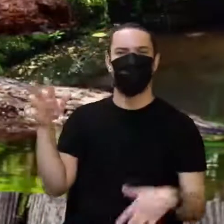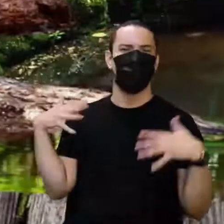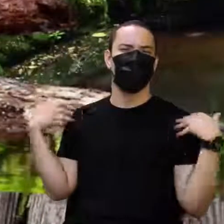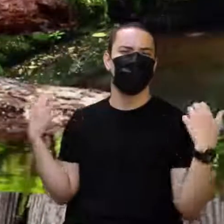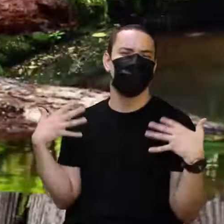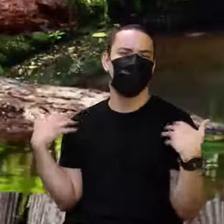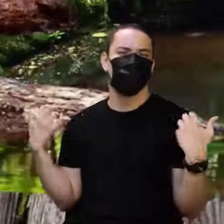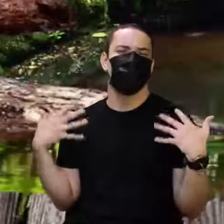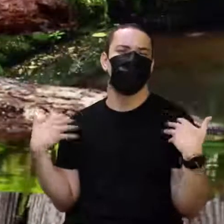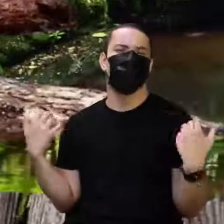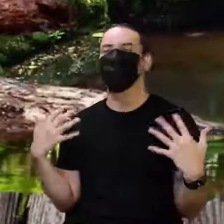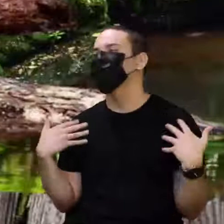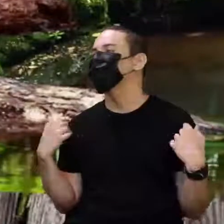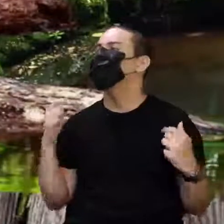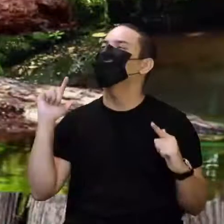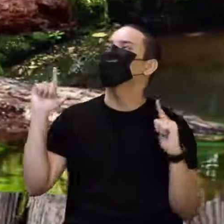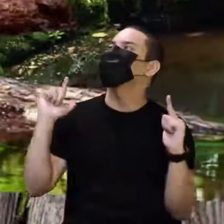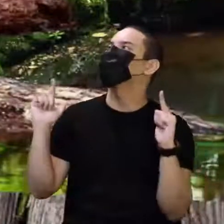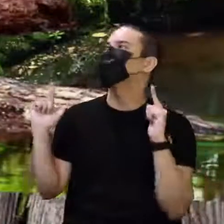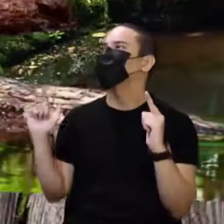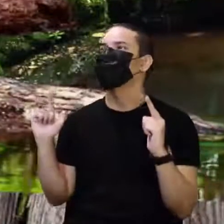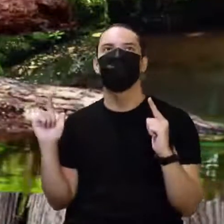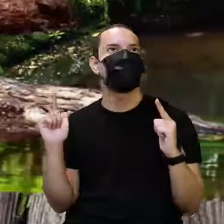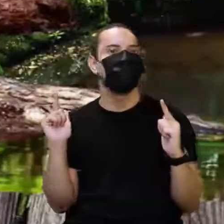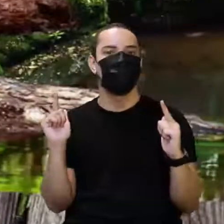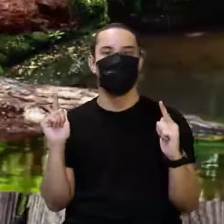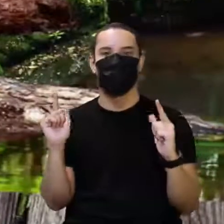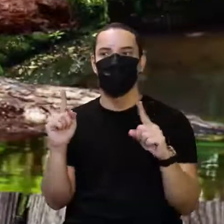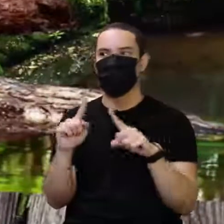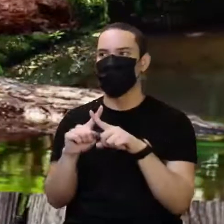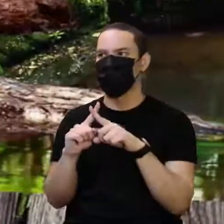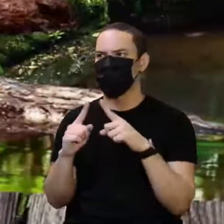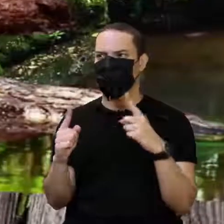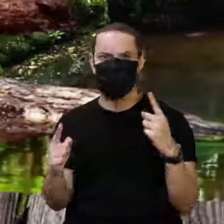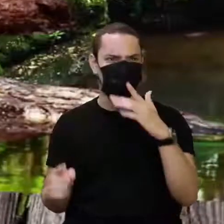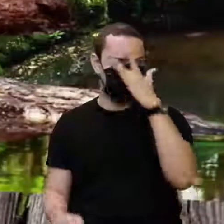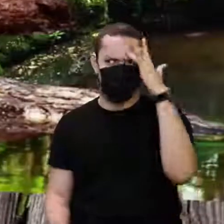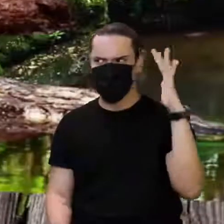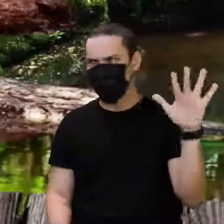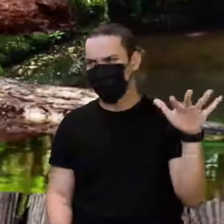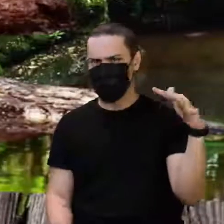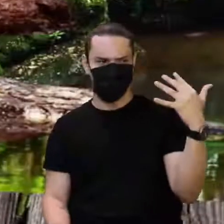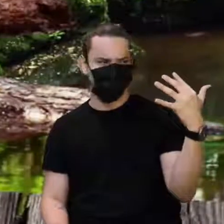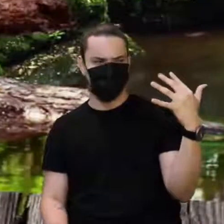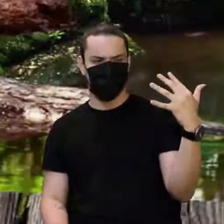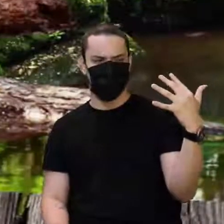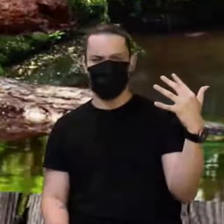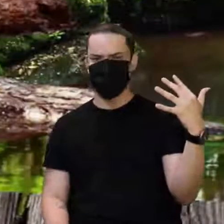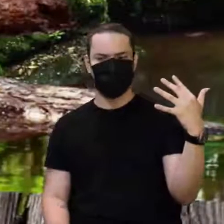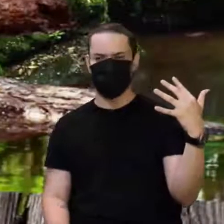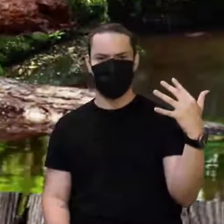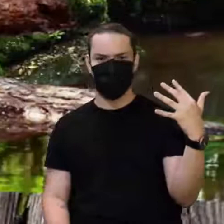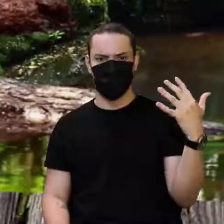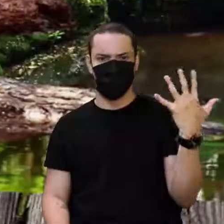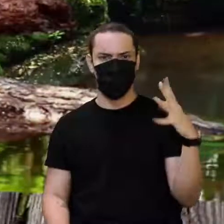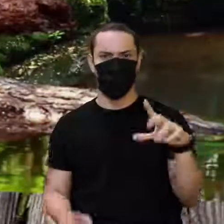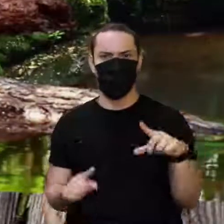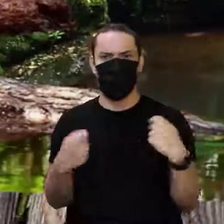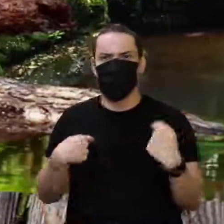né? E aí você não quer ser notado naquele lugar. Aí você vai procurar